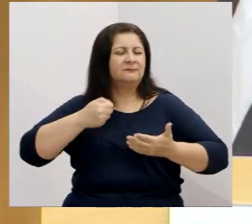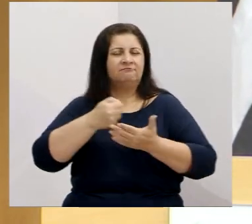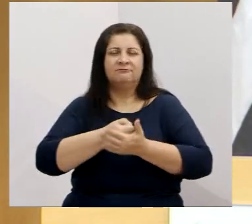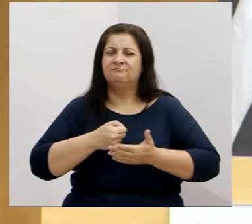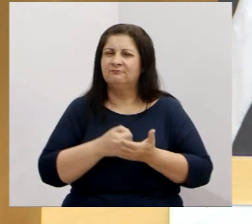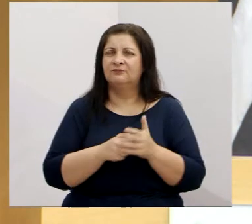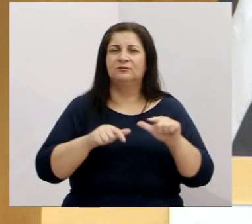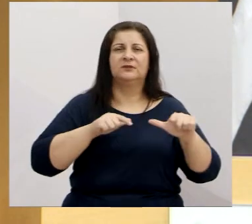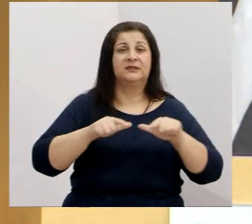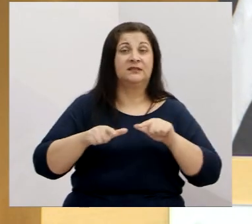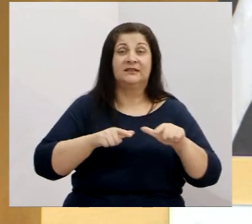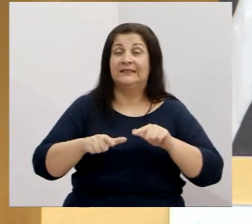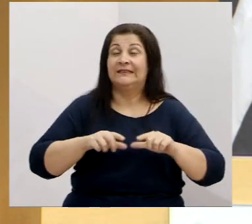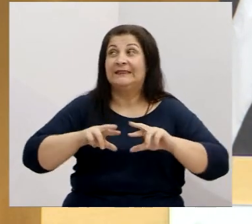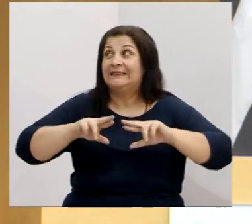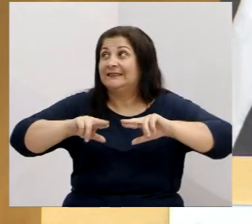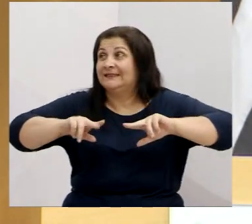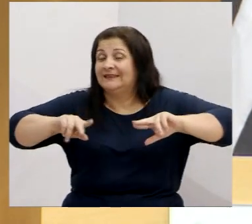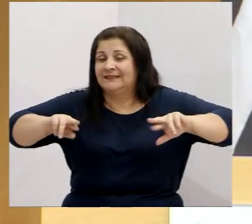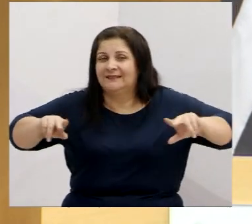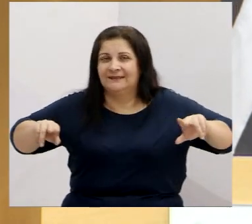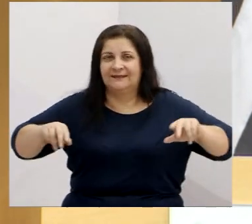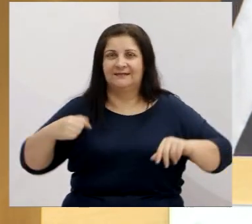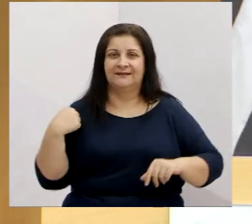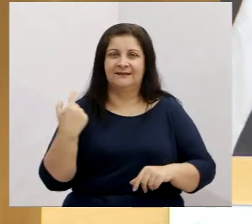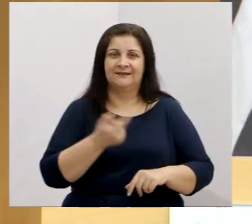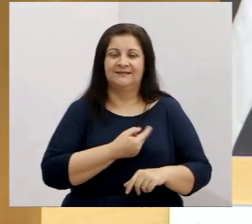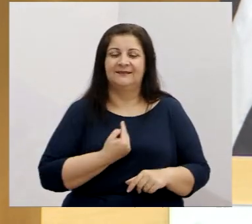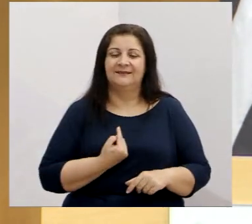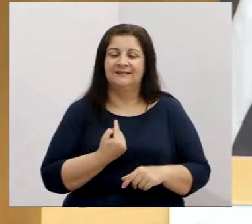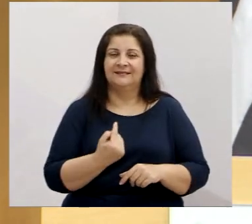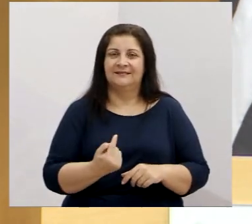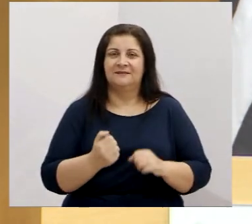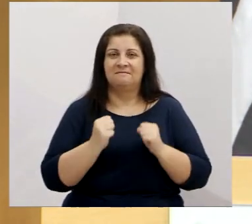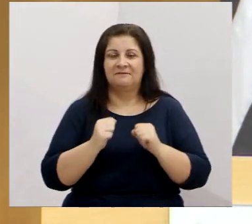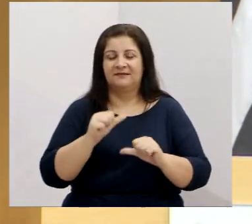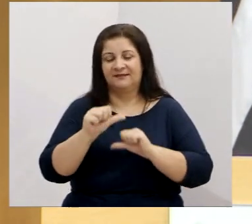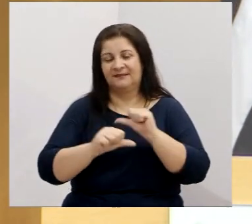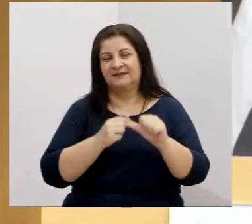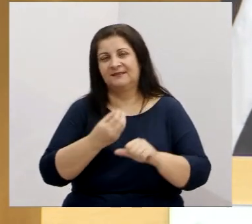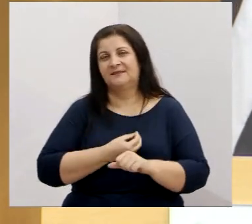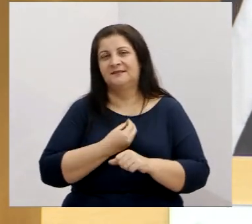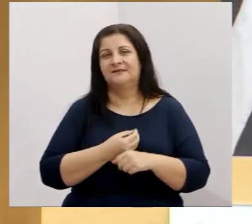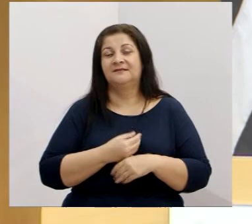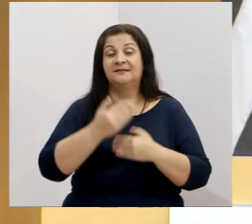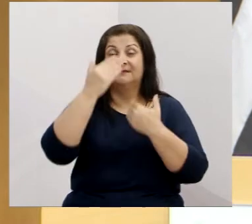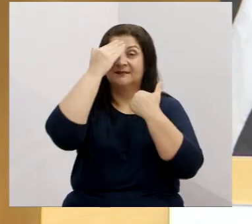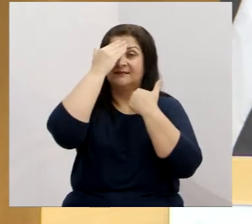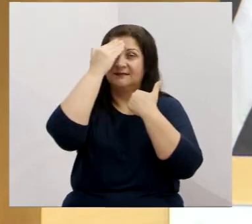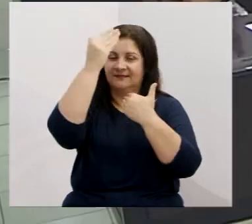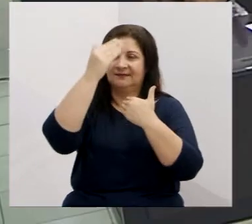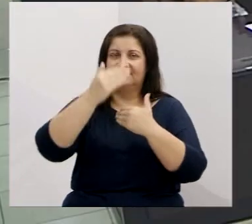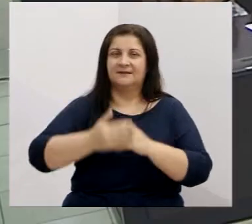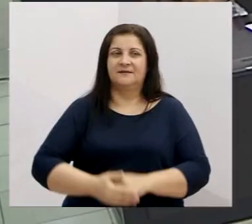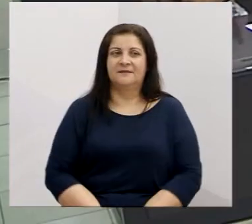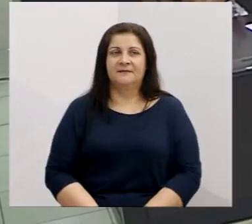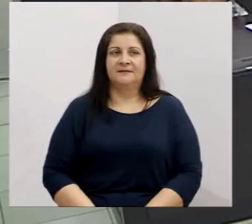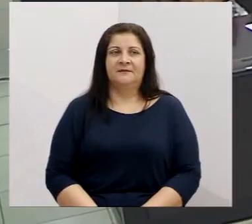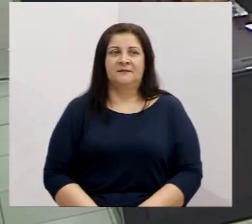tarefas múltiplas mas estamos aqui podemos transformar a vida é muito obrigado